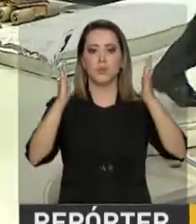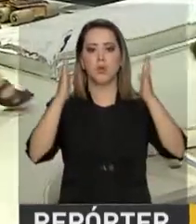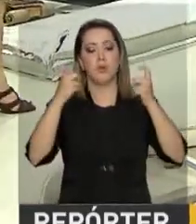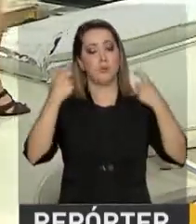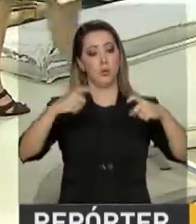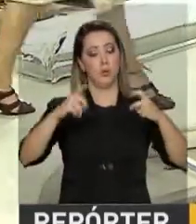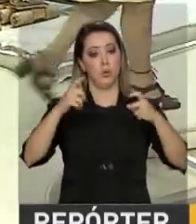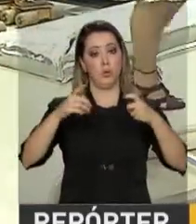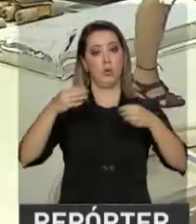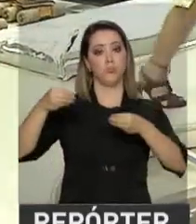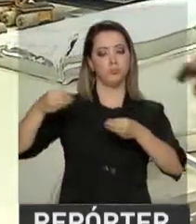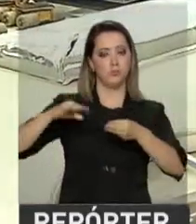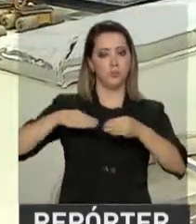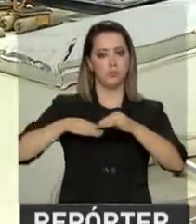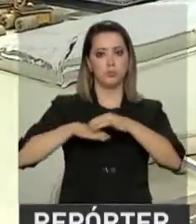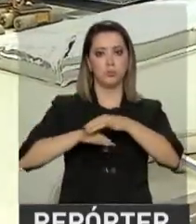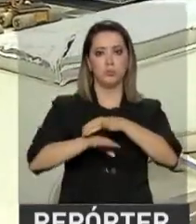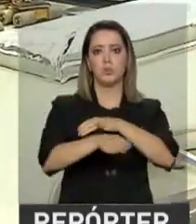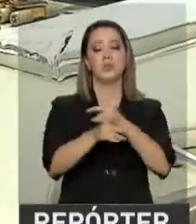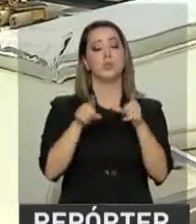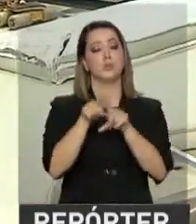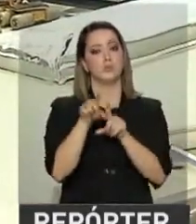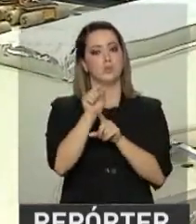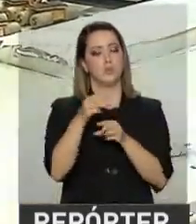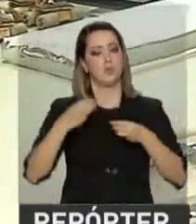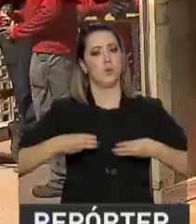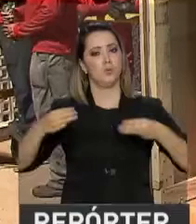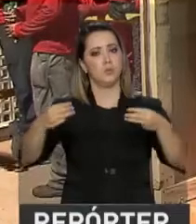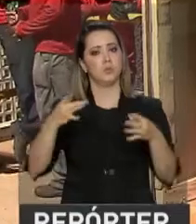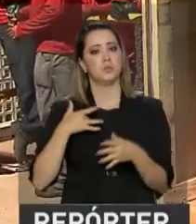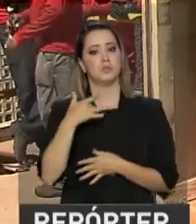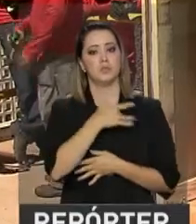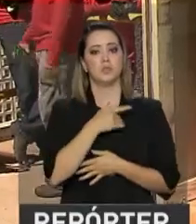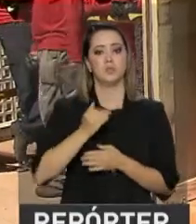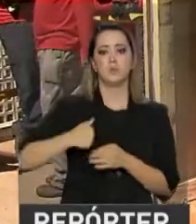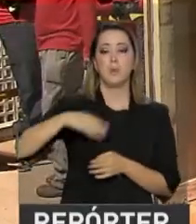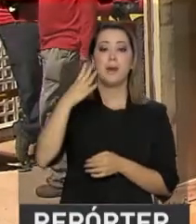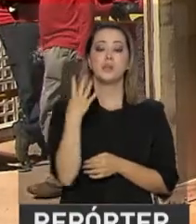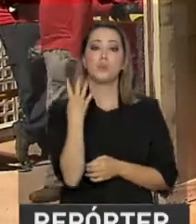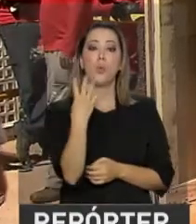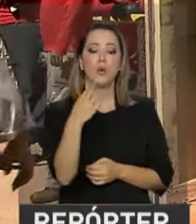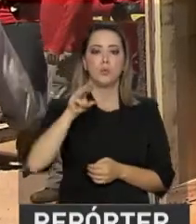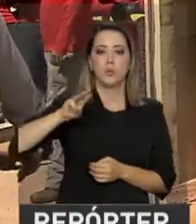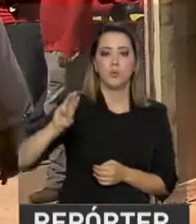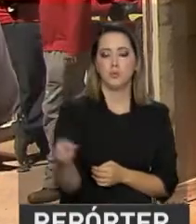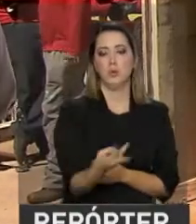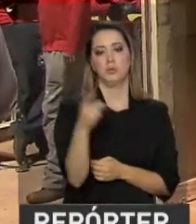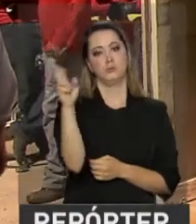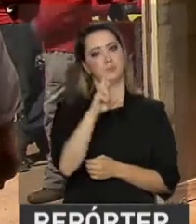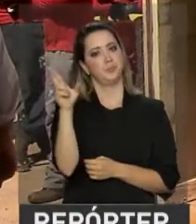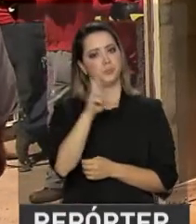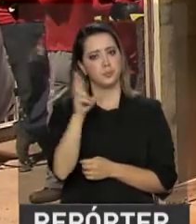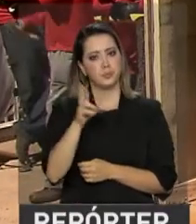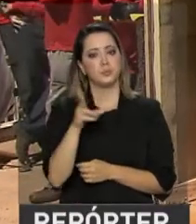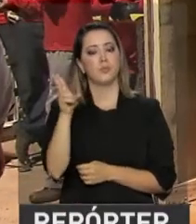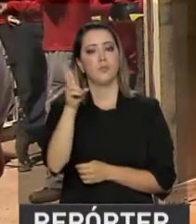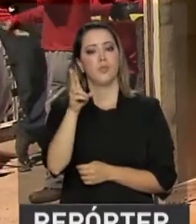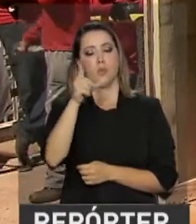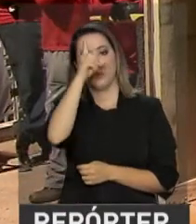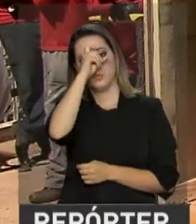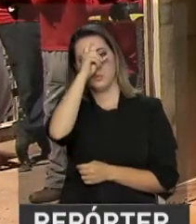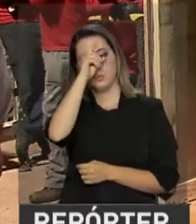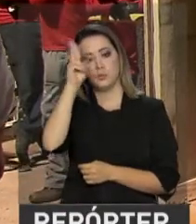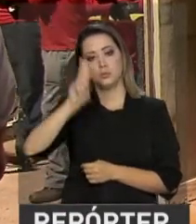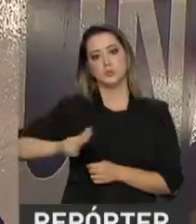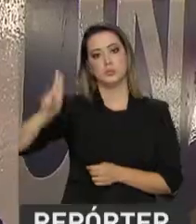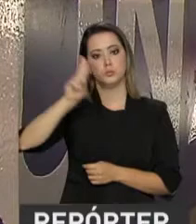e a compra do acelerador linear, o Ministério da Saúde investiu mais de 4 milhões de reais no Hospital Universitário